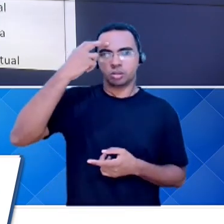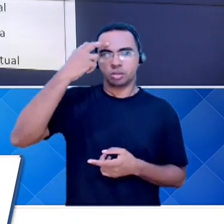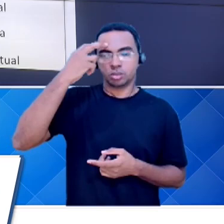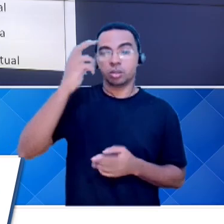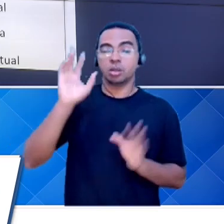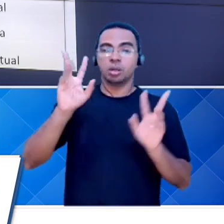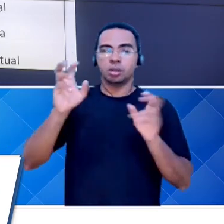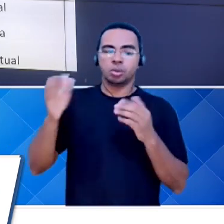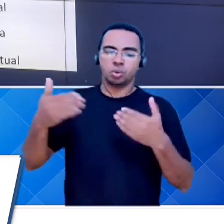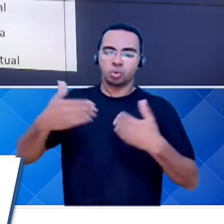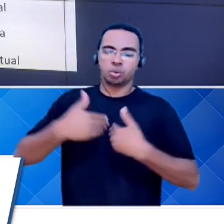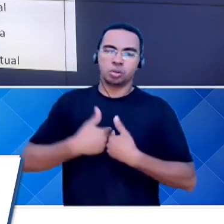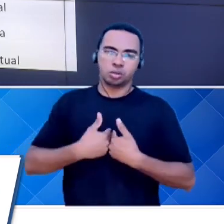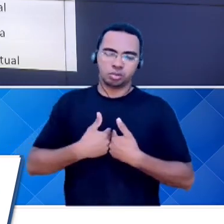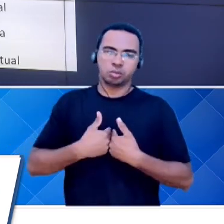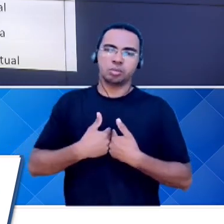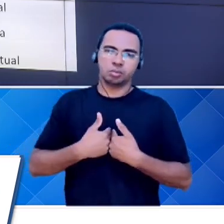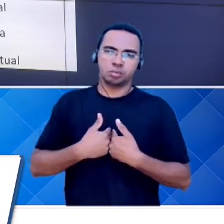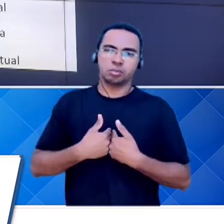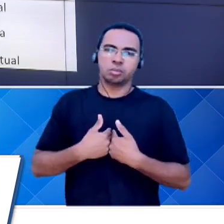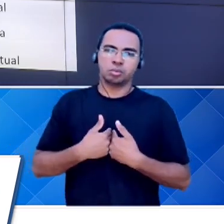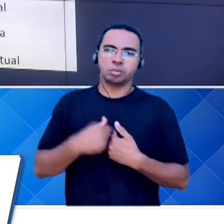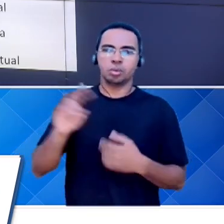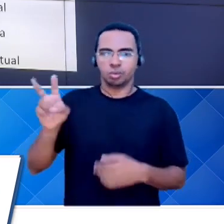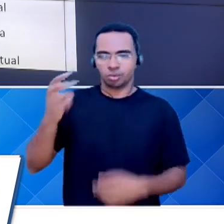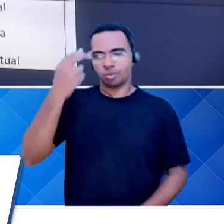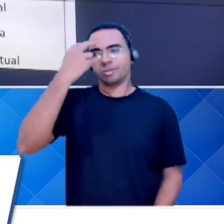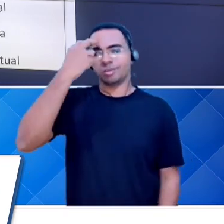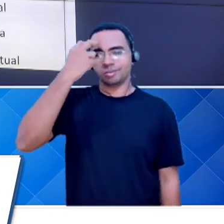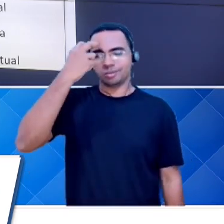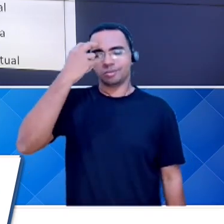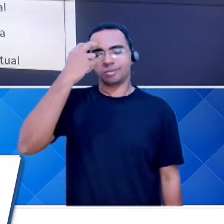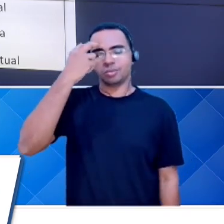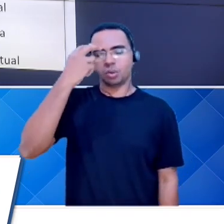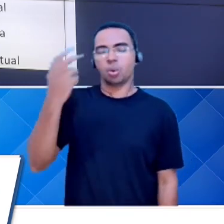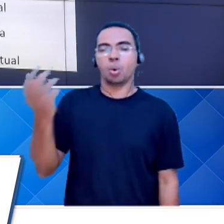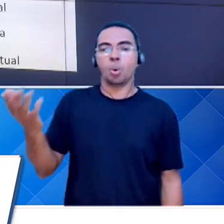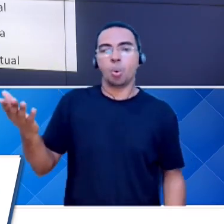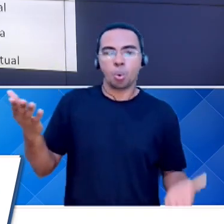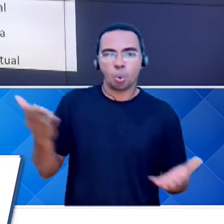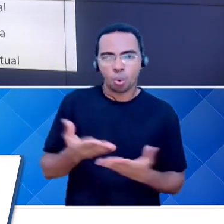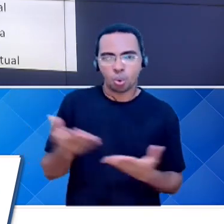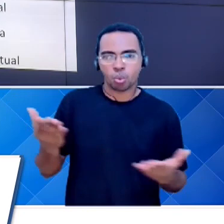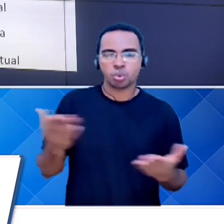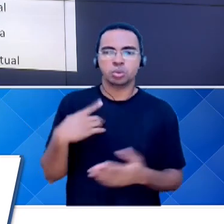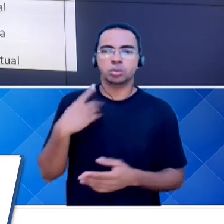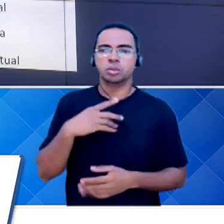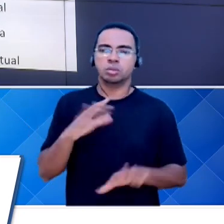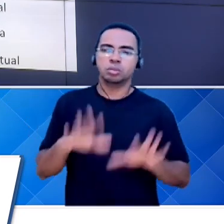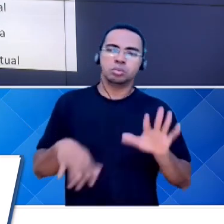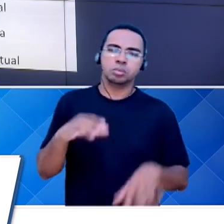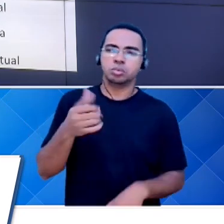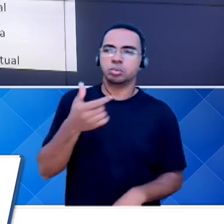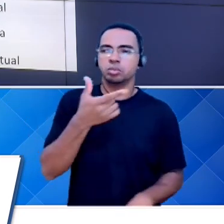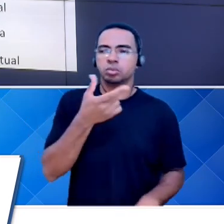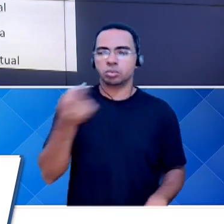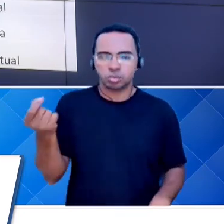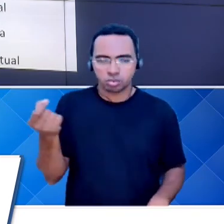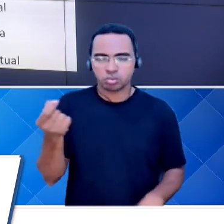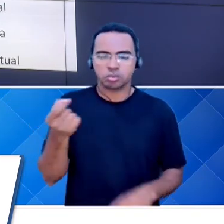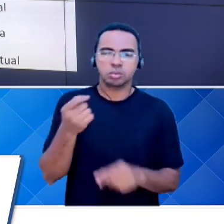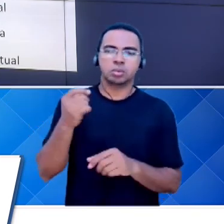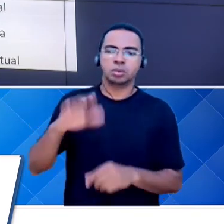está na reabilitação intelectual. Hoje, pessoal, nós temos uma fila de algo em torno de 200 crianças